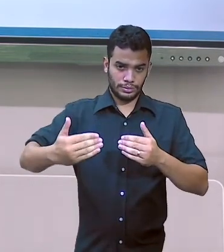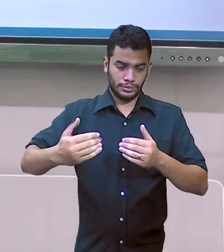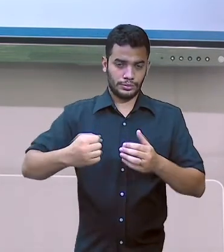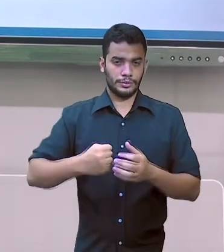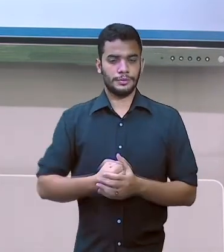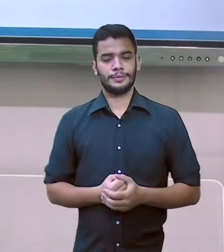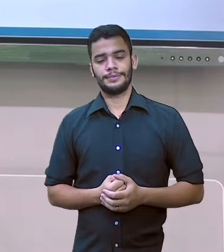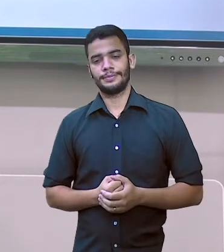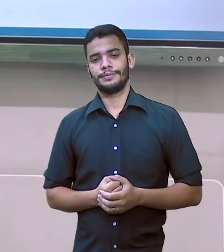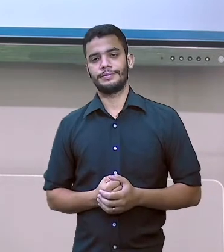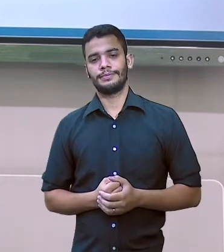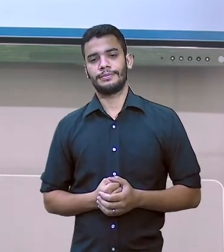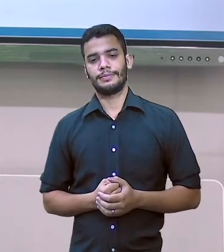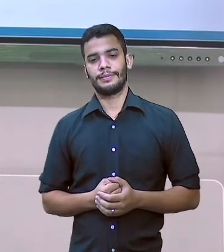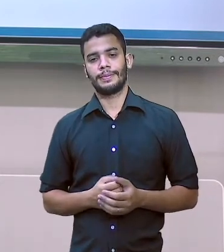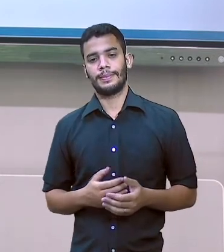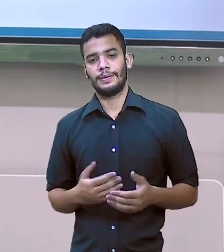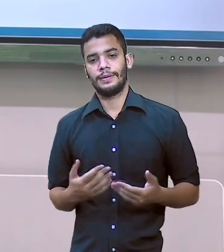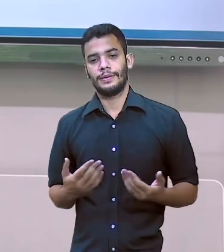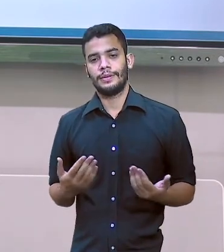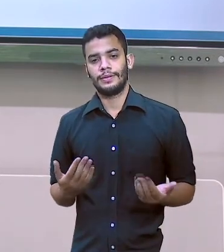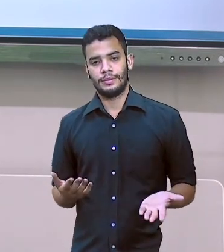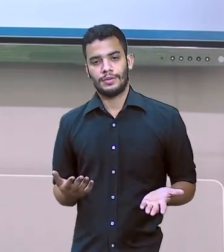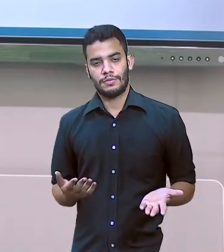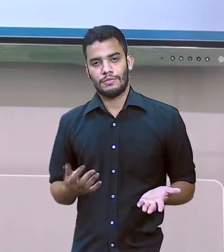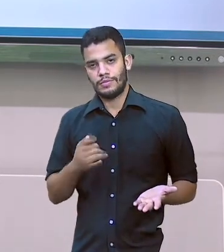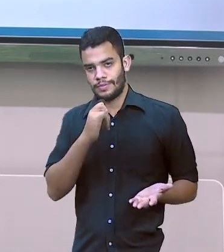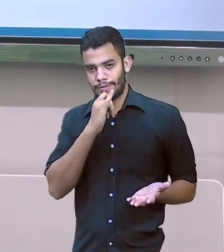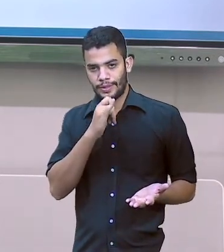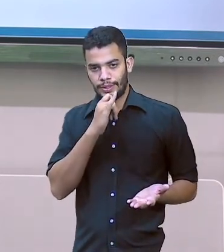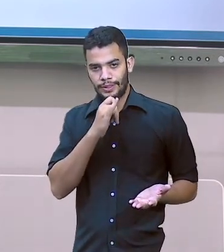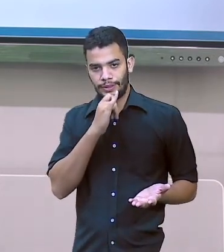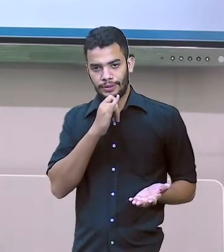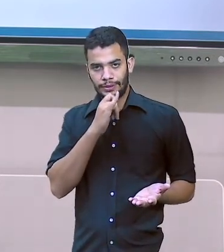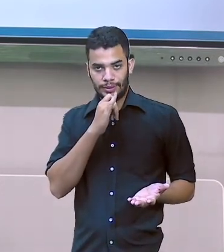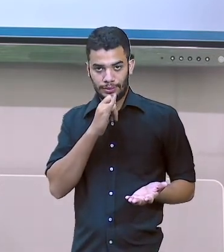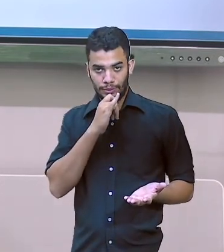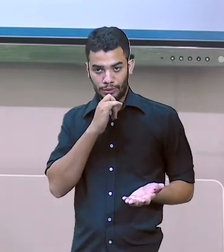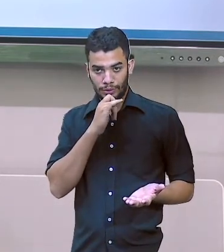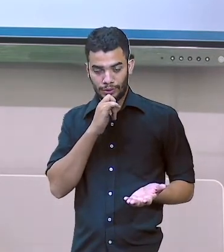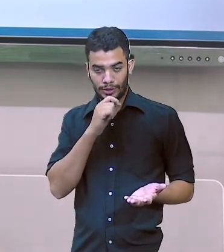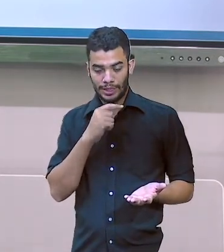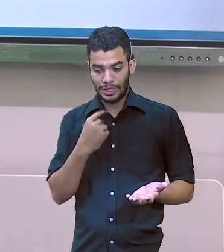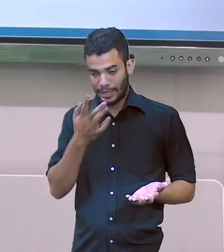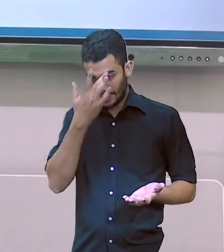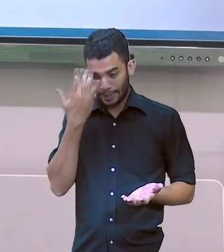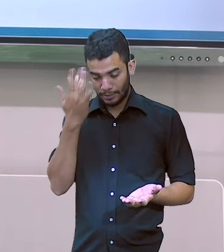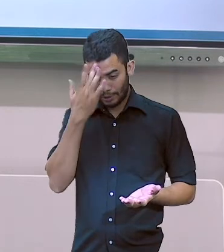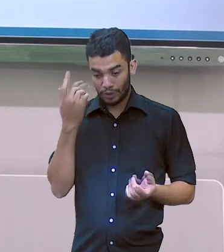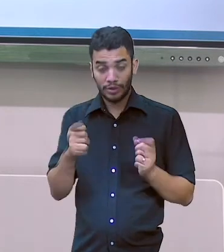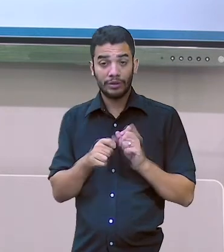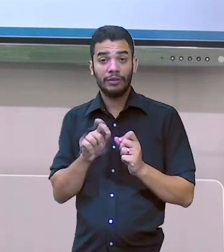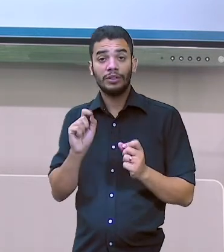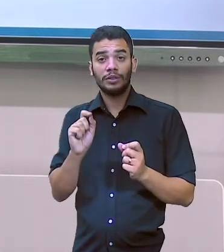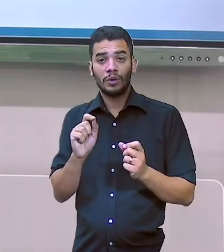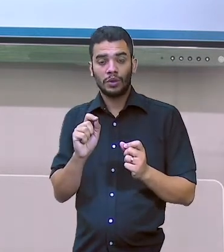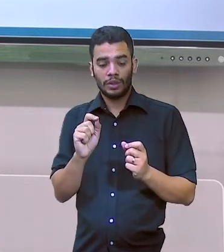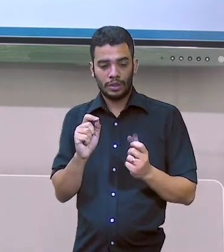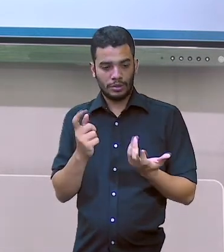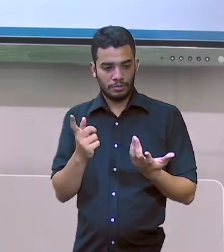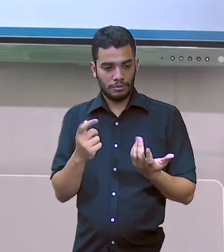Você sabe, ninguém monta um negócio para não ter lucro. No mundo capitalista,